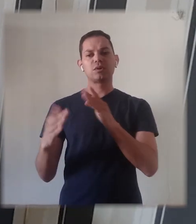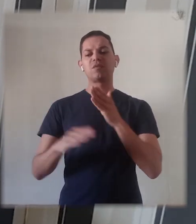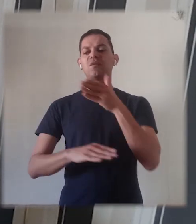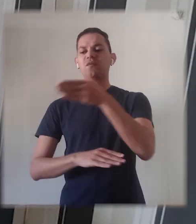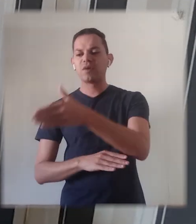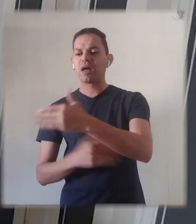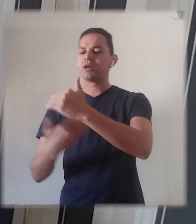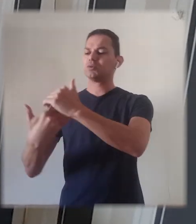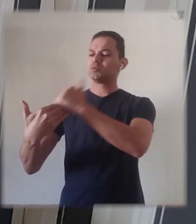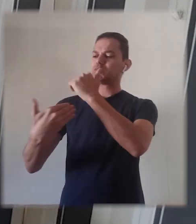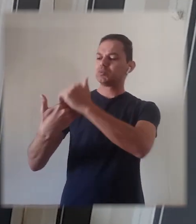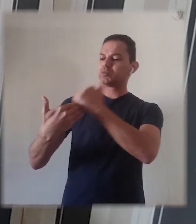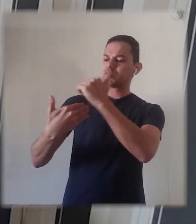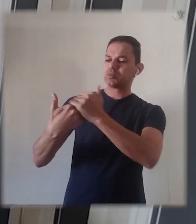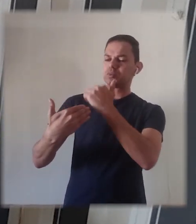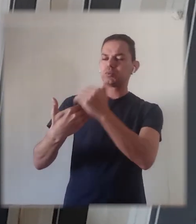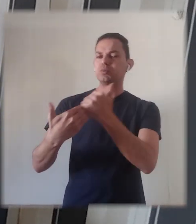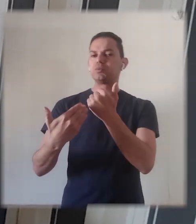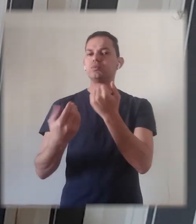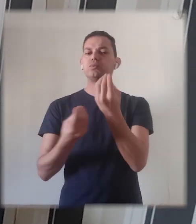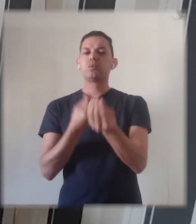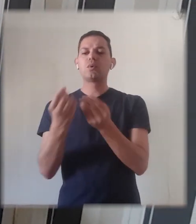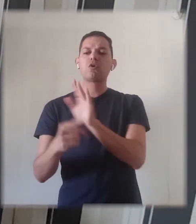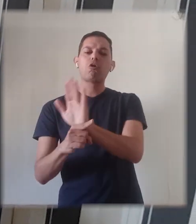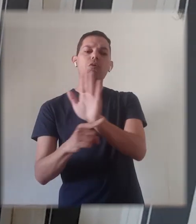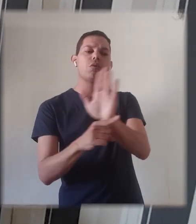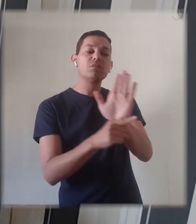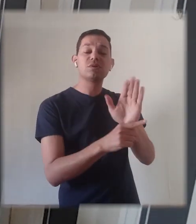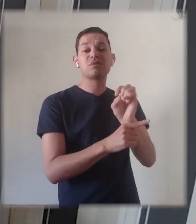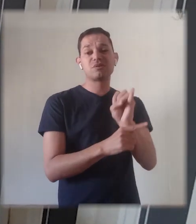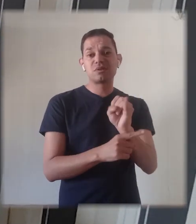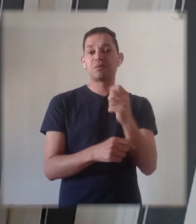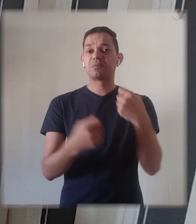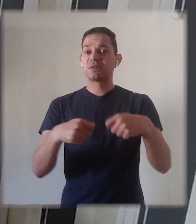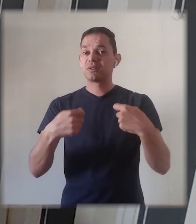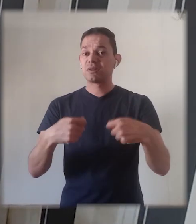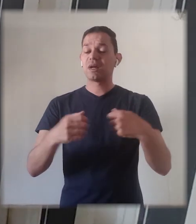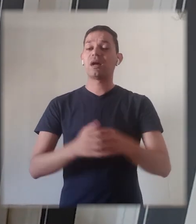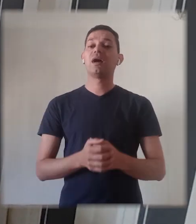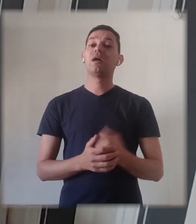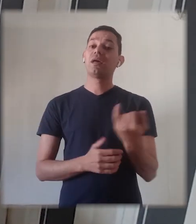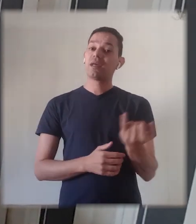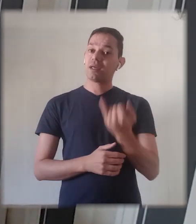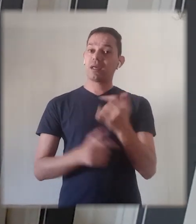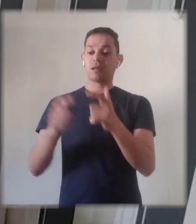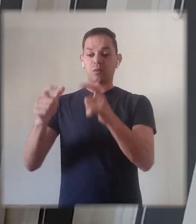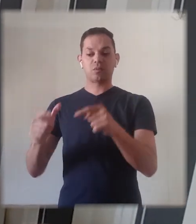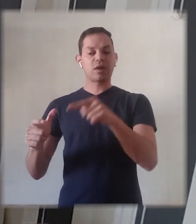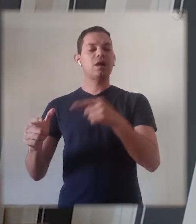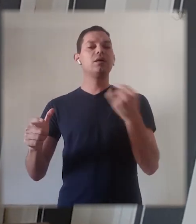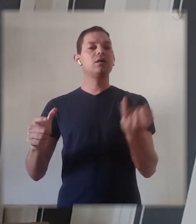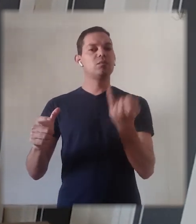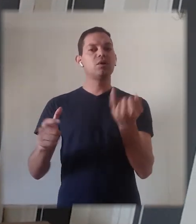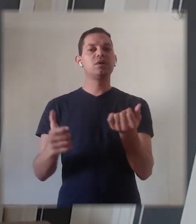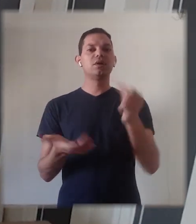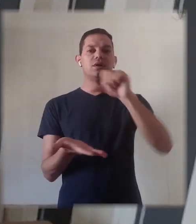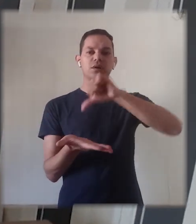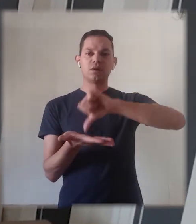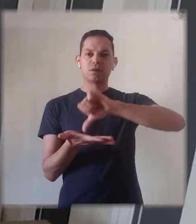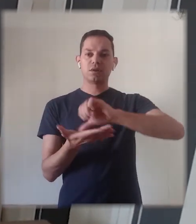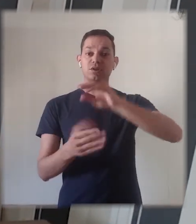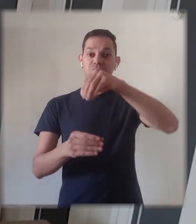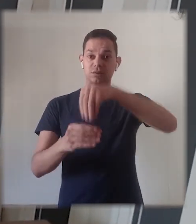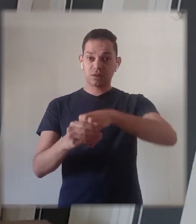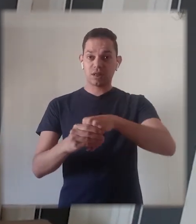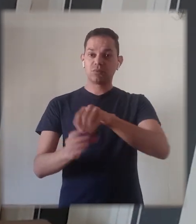seu campus para buscar orientação para esses casos, né, encaminhamento, enfim, se for o caso. É um importante setor,